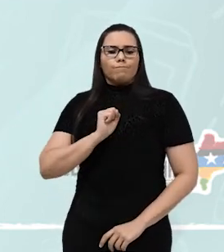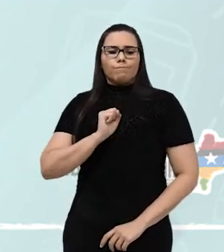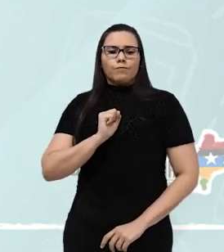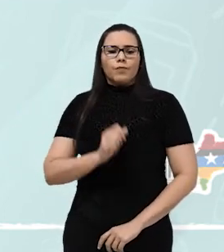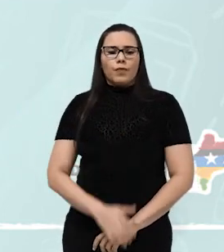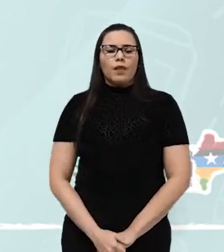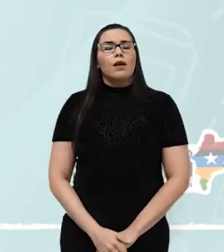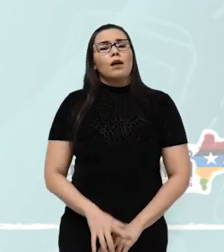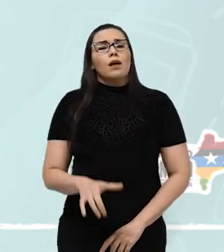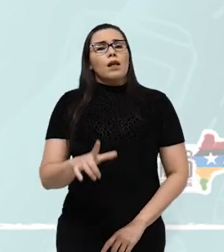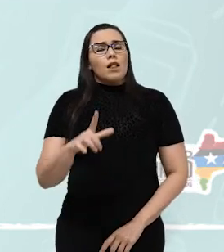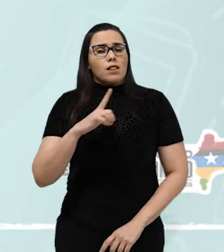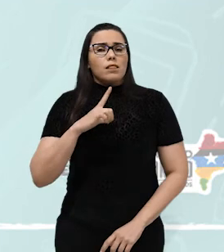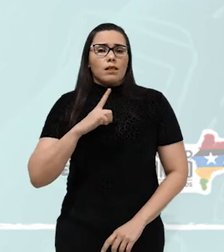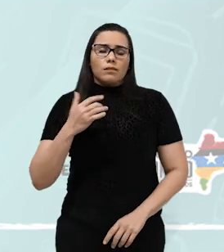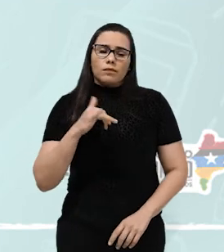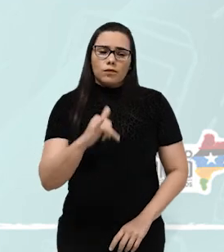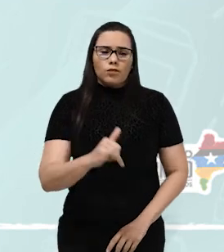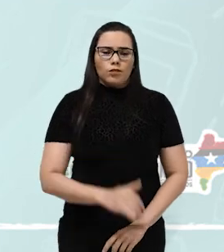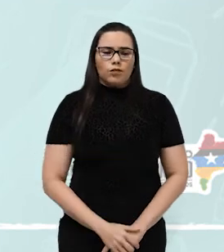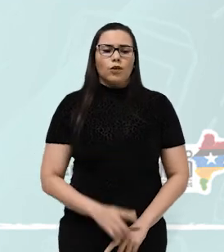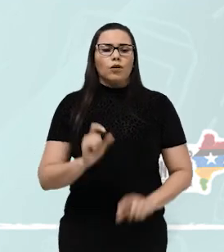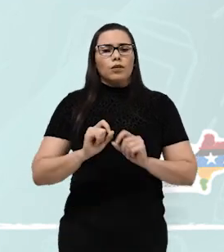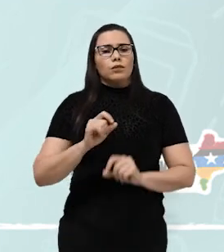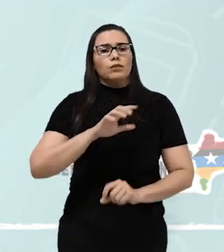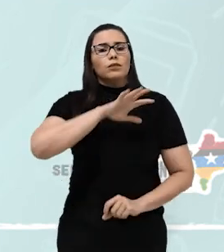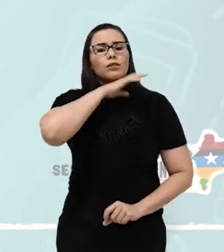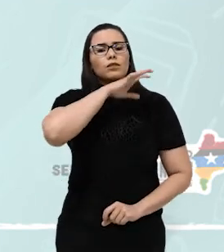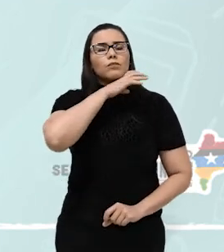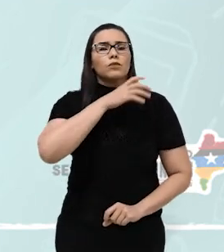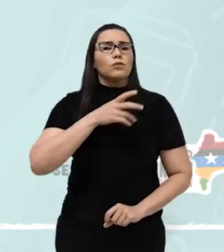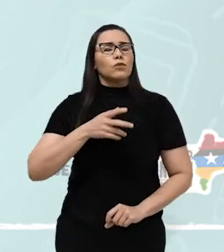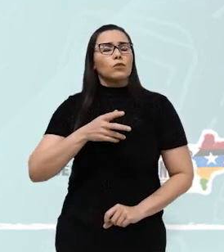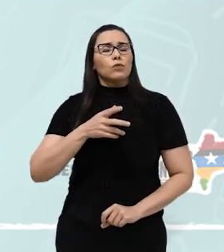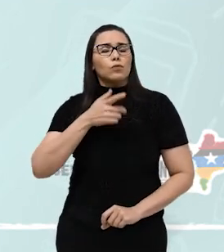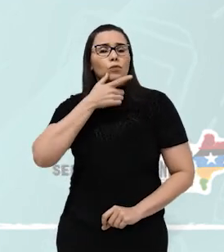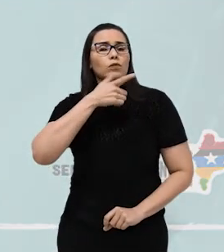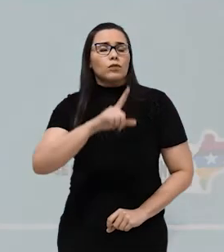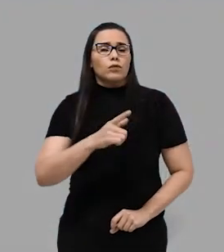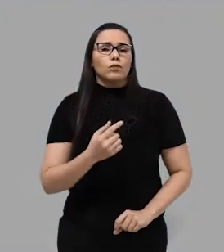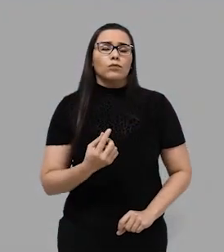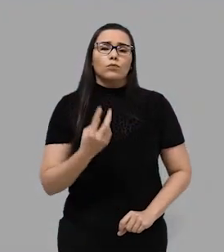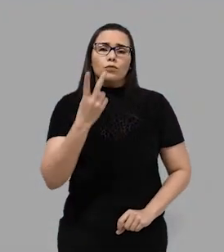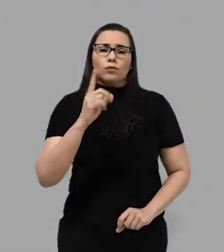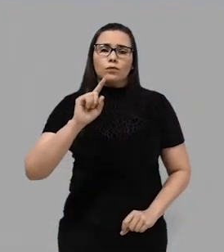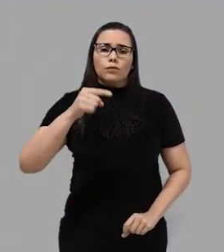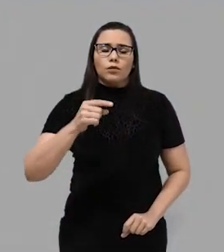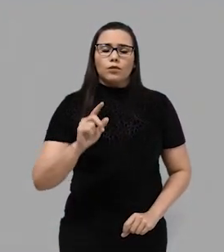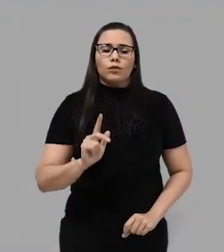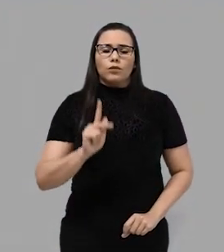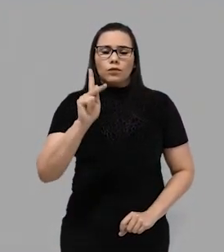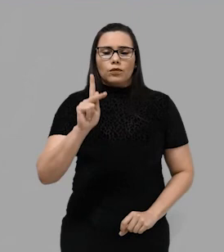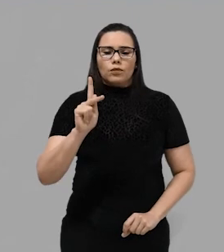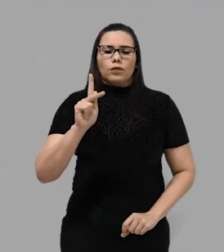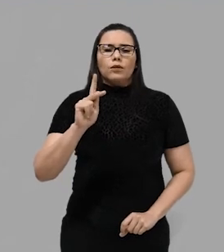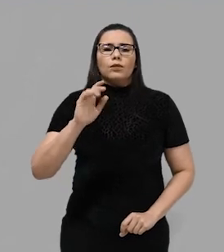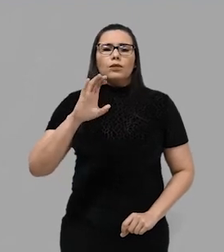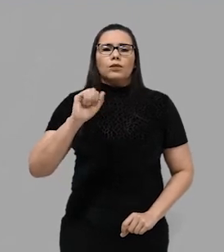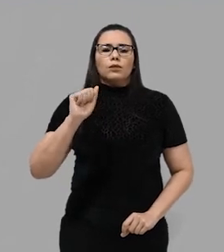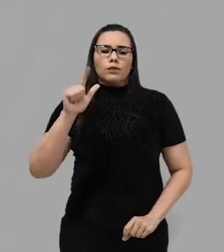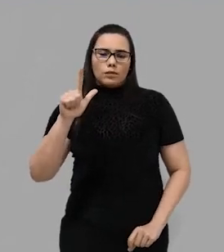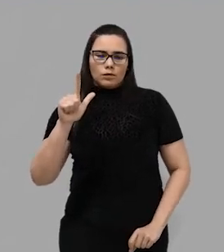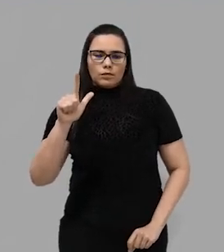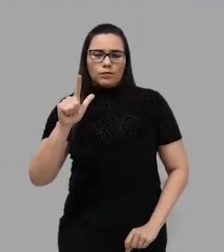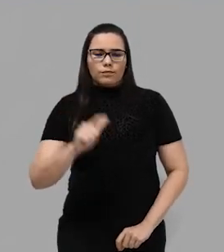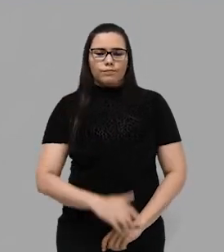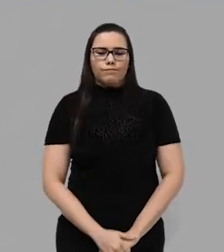aqui consumiram 2 mil quilocalorias, ok? Uma parte dessas 20 mil se perdeu, porque se perdeu na forma